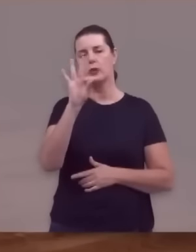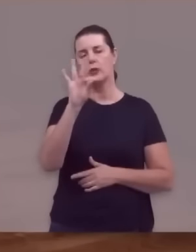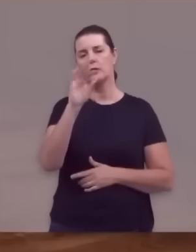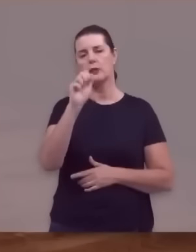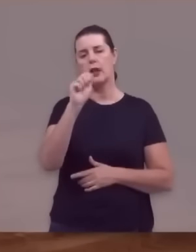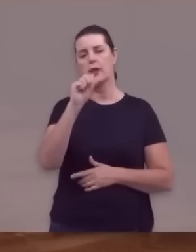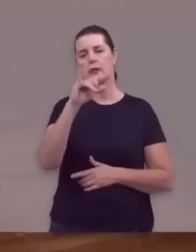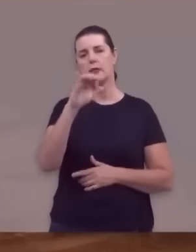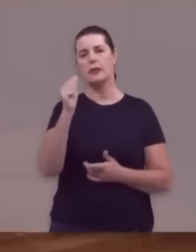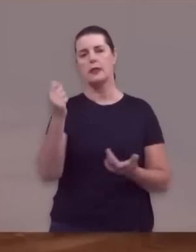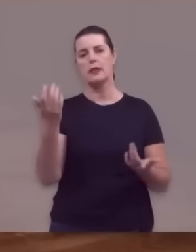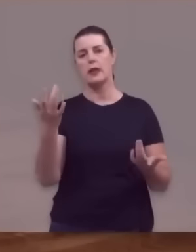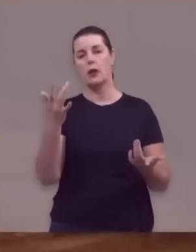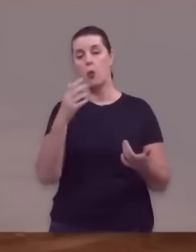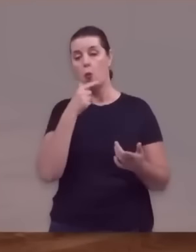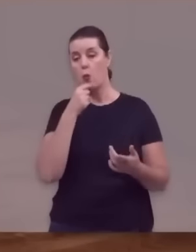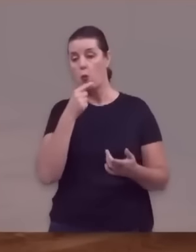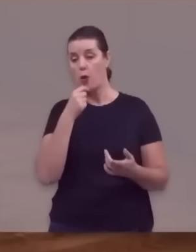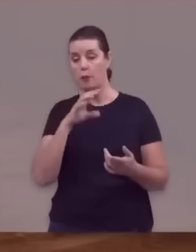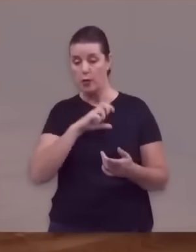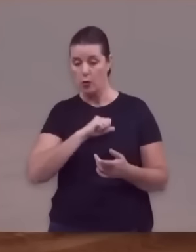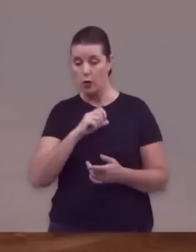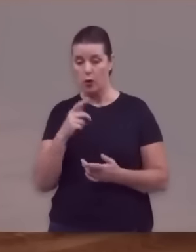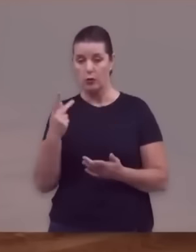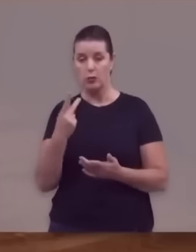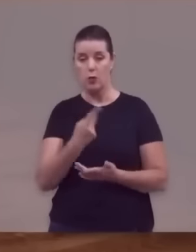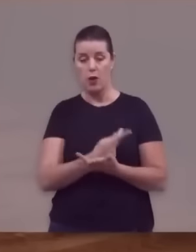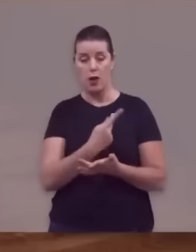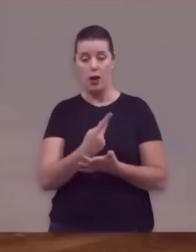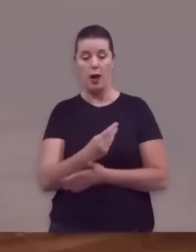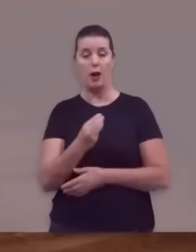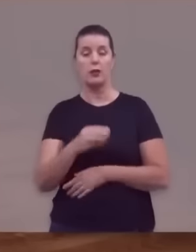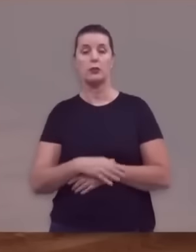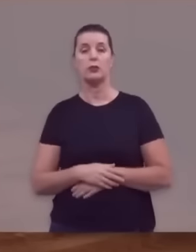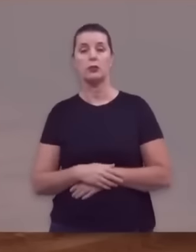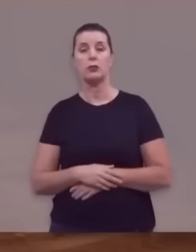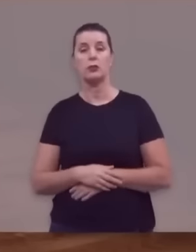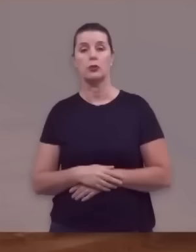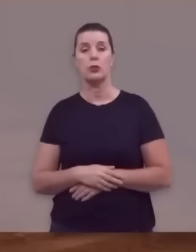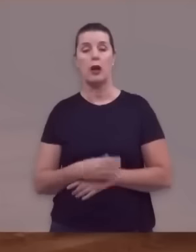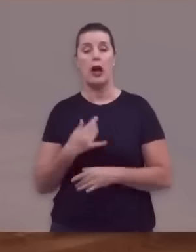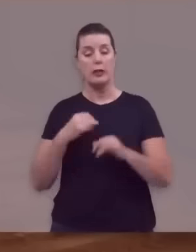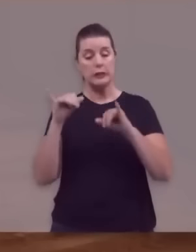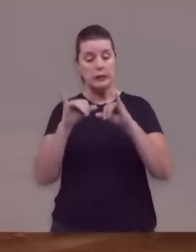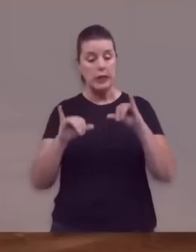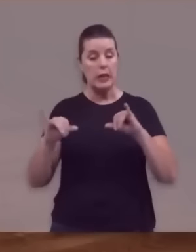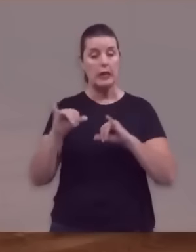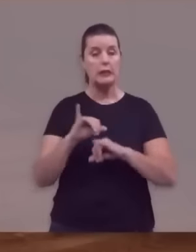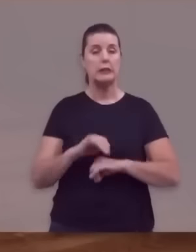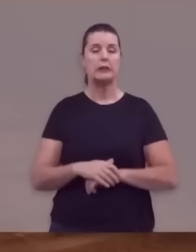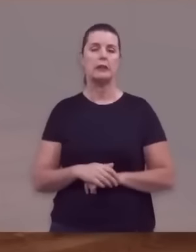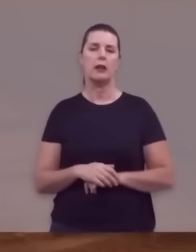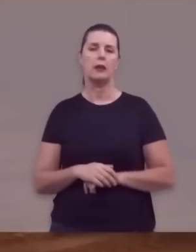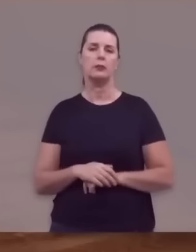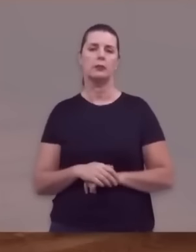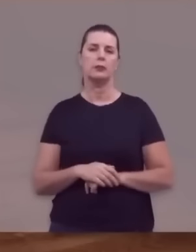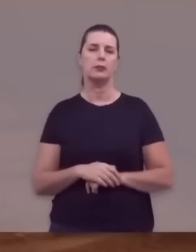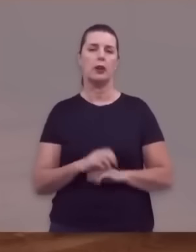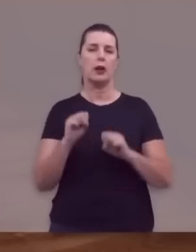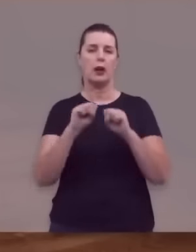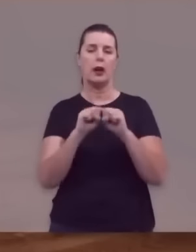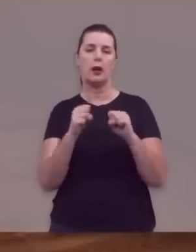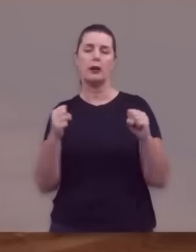da iniquidade o incremento da ciência a grande